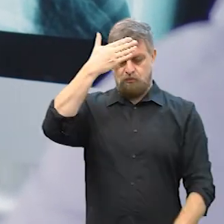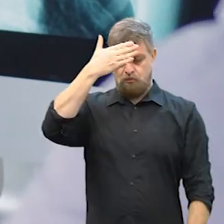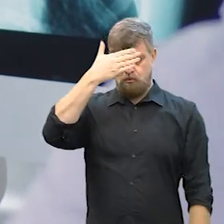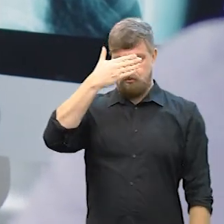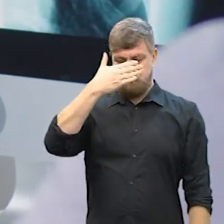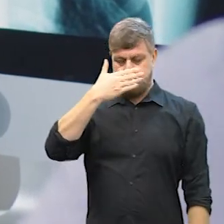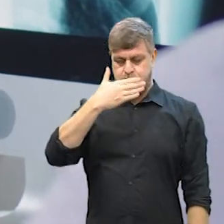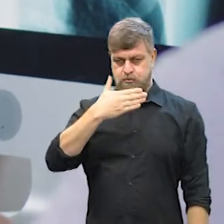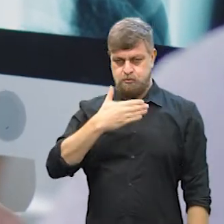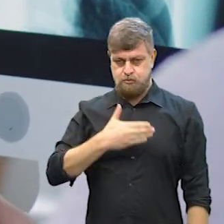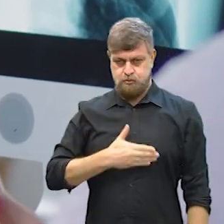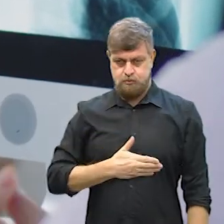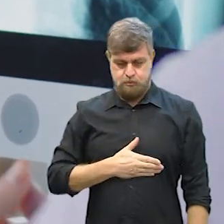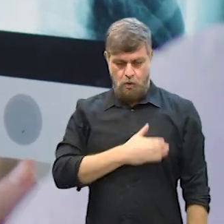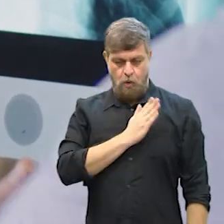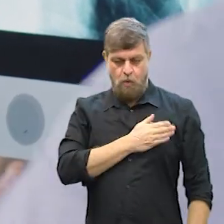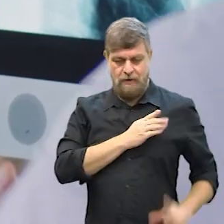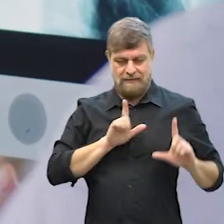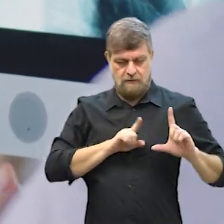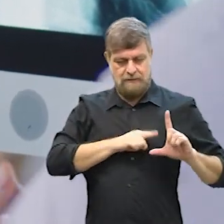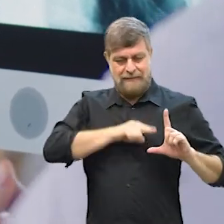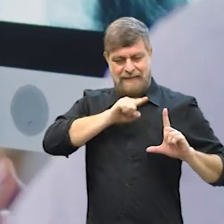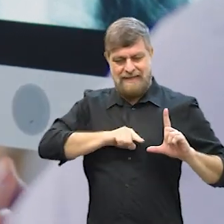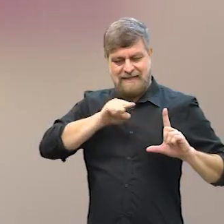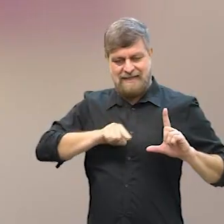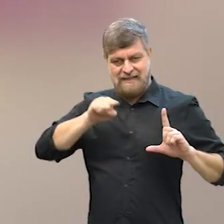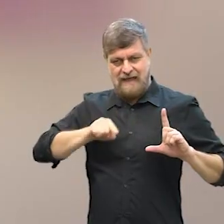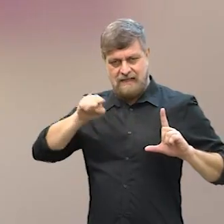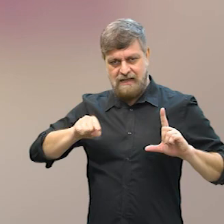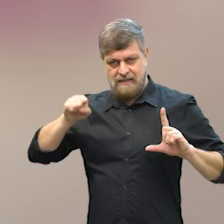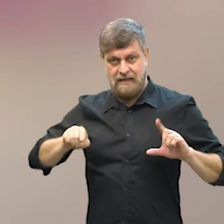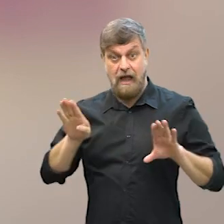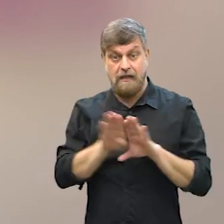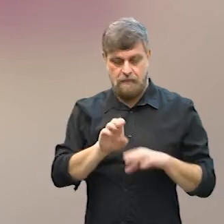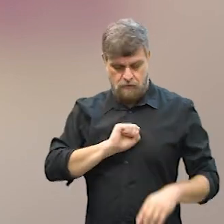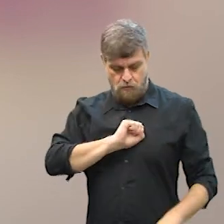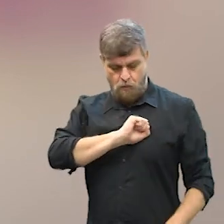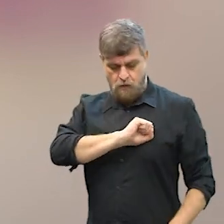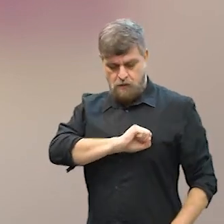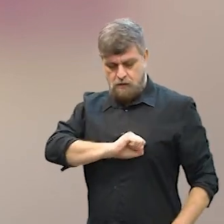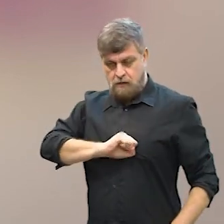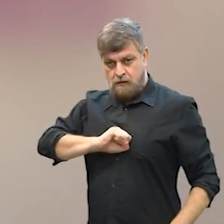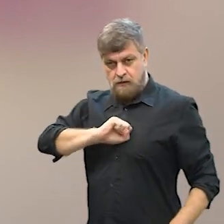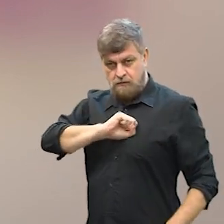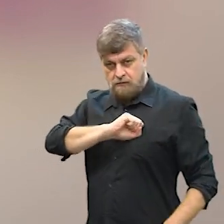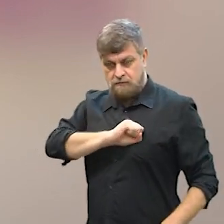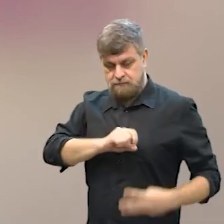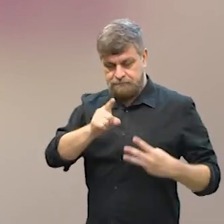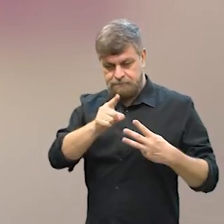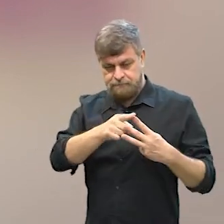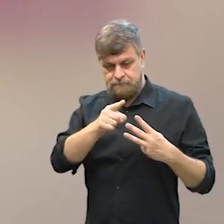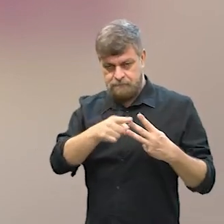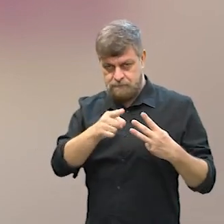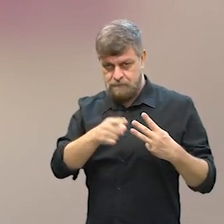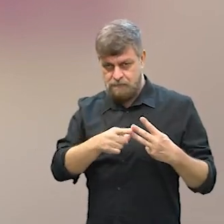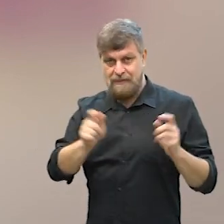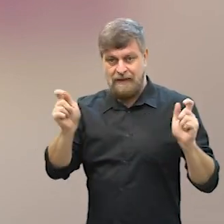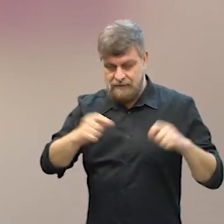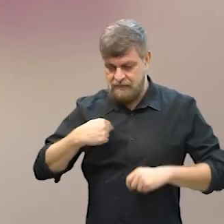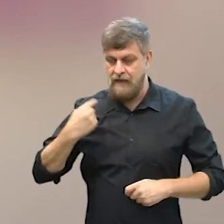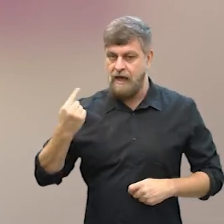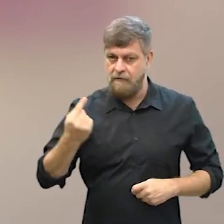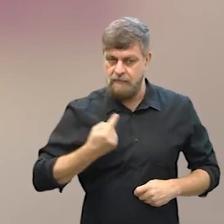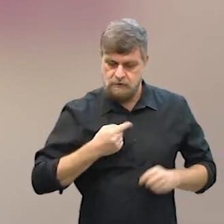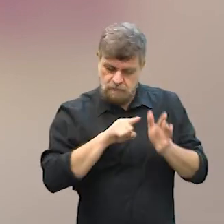tórax, um eletrocardiograma e um ecocardiograma são 3 exames que podem nos dar